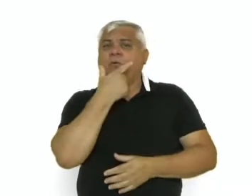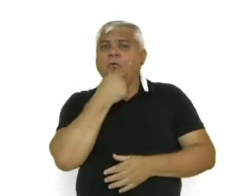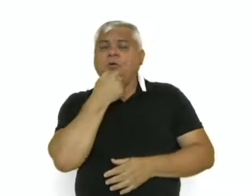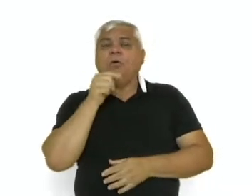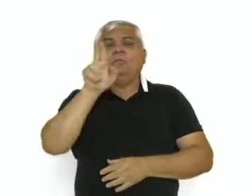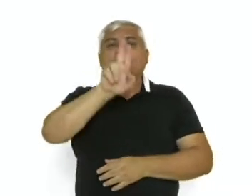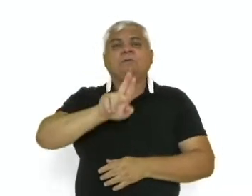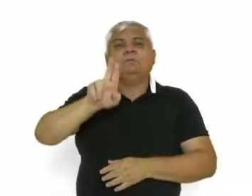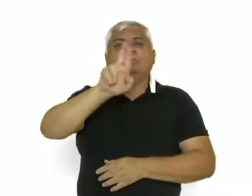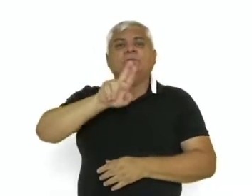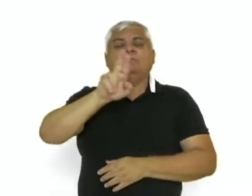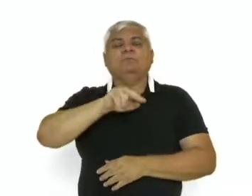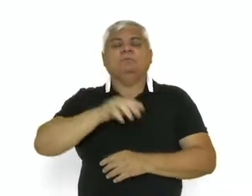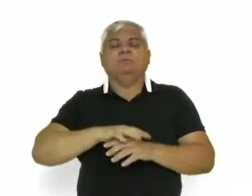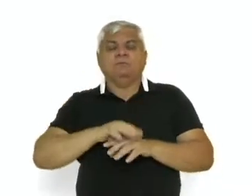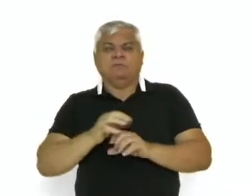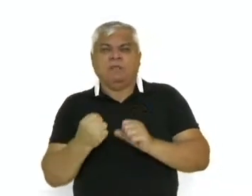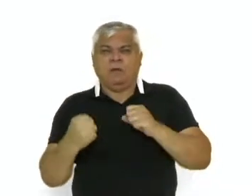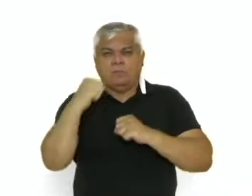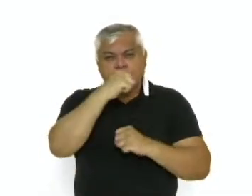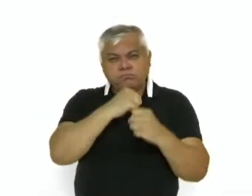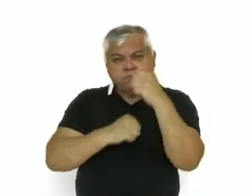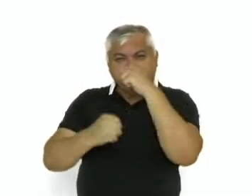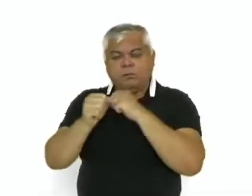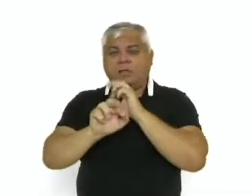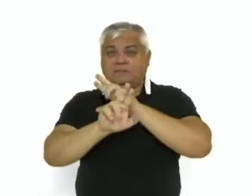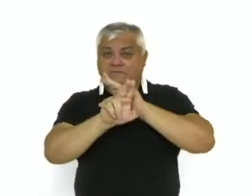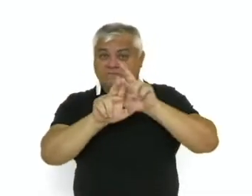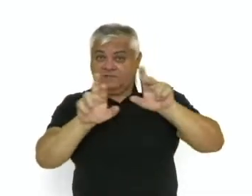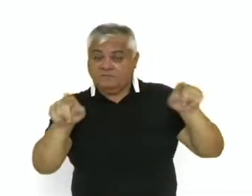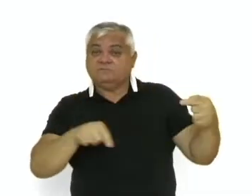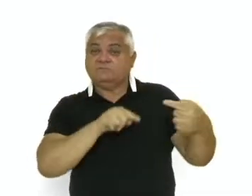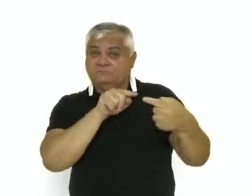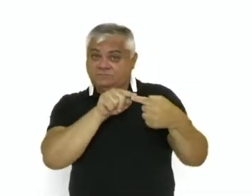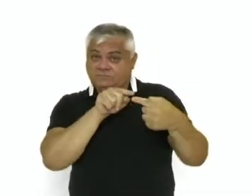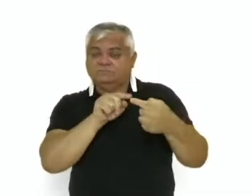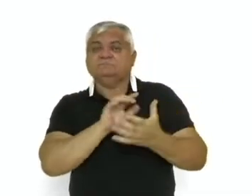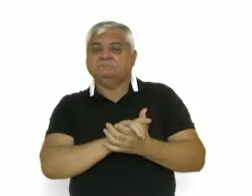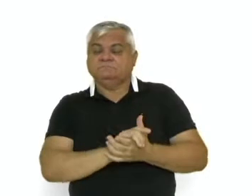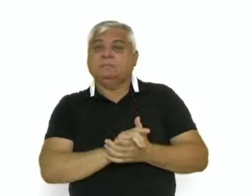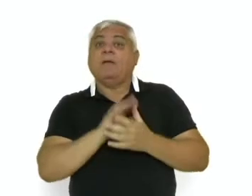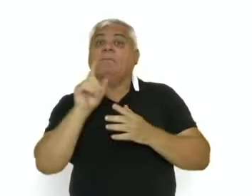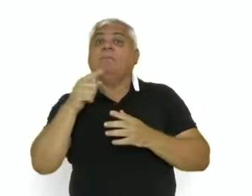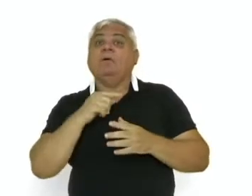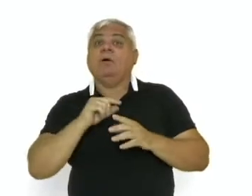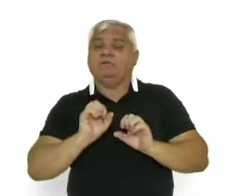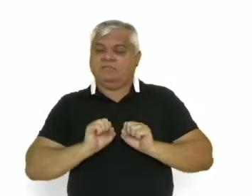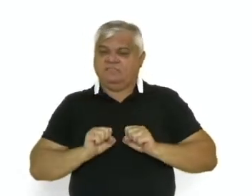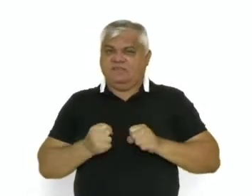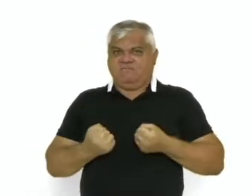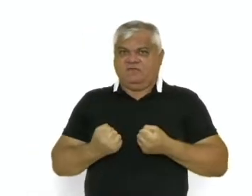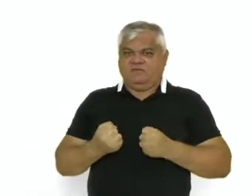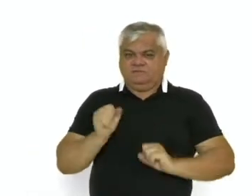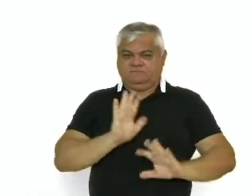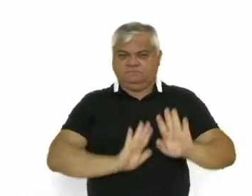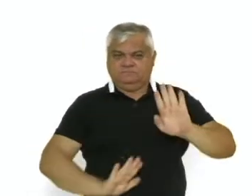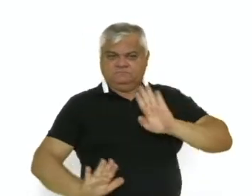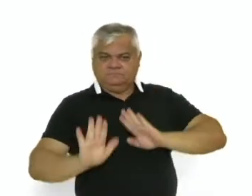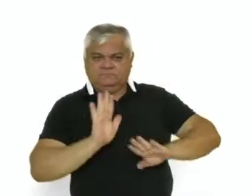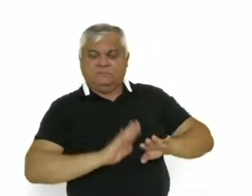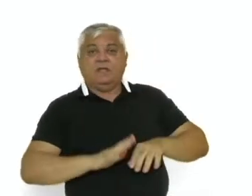para diferentes objetivos e situações, seja para autodefesa ou mesmo